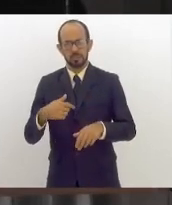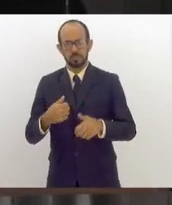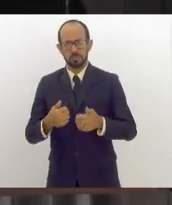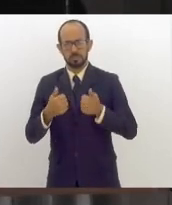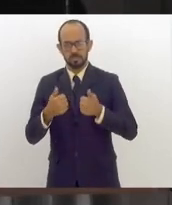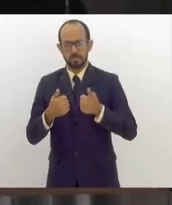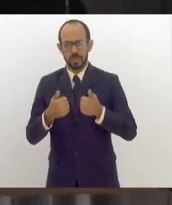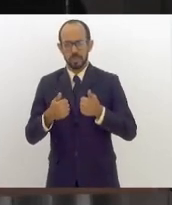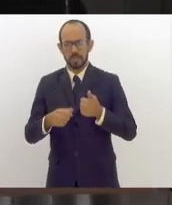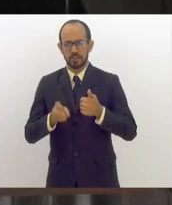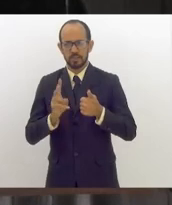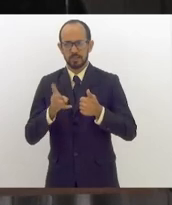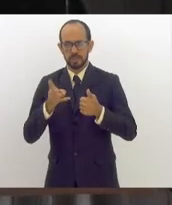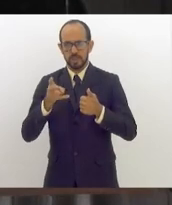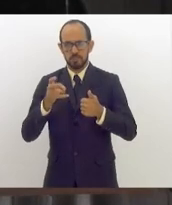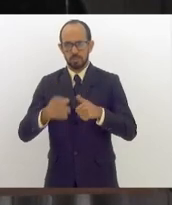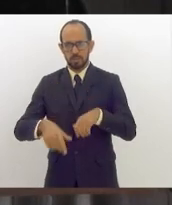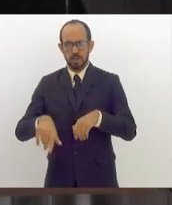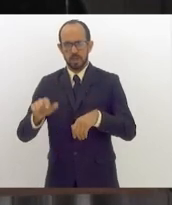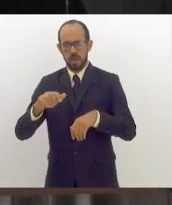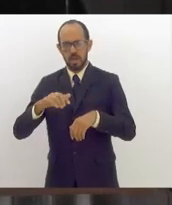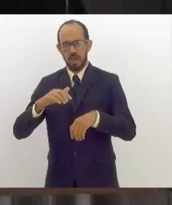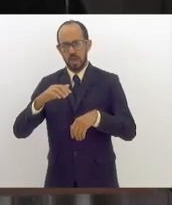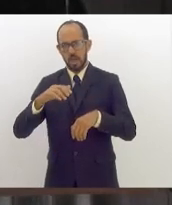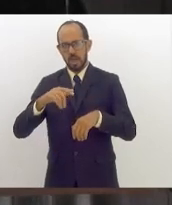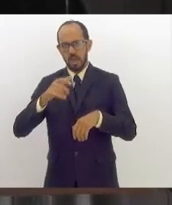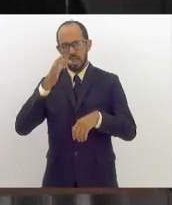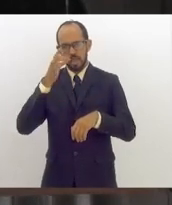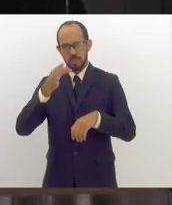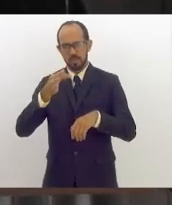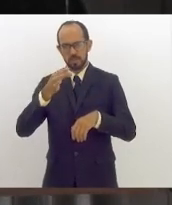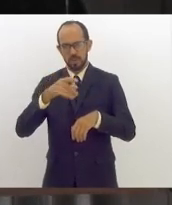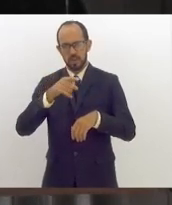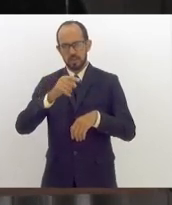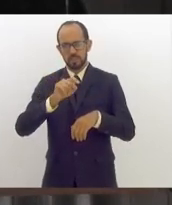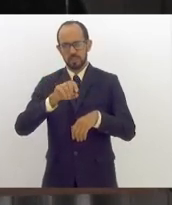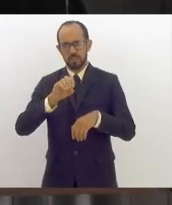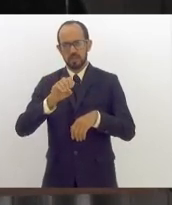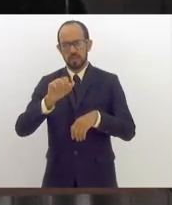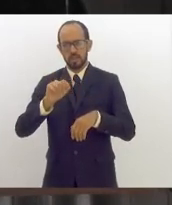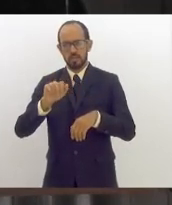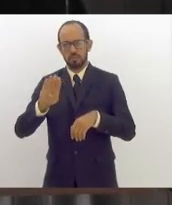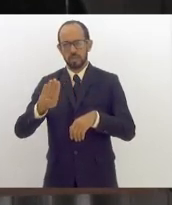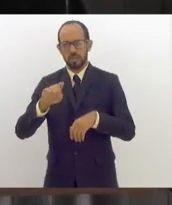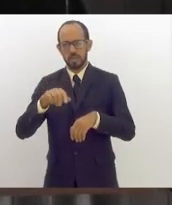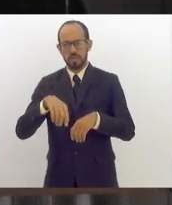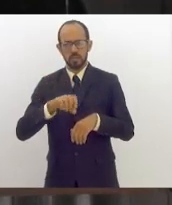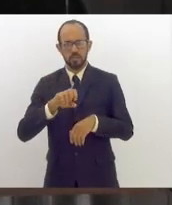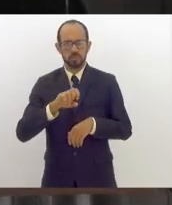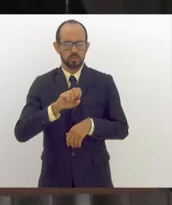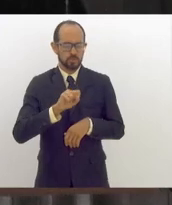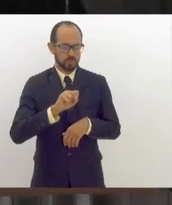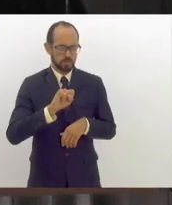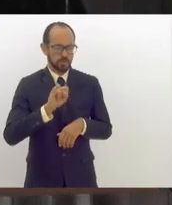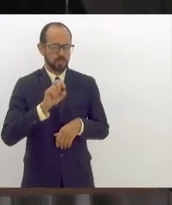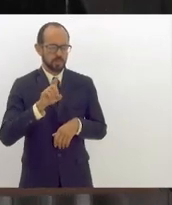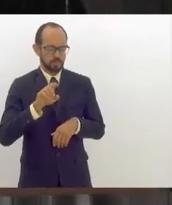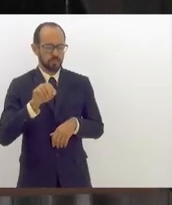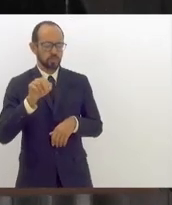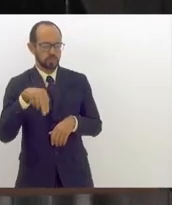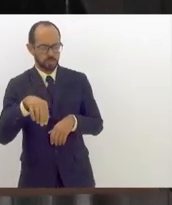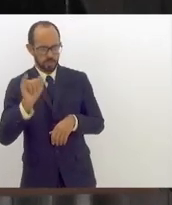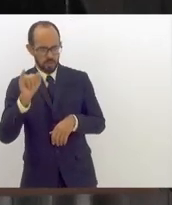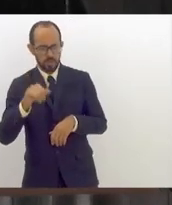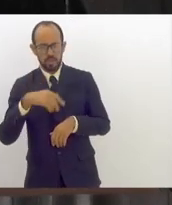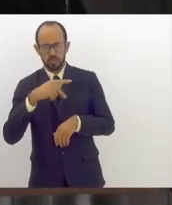advocacia com as pautas que são discutidas no nosso Nossa OAB Nacional Sidney Sanches presidente do iab sua